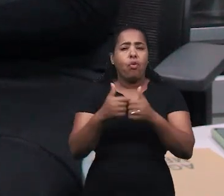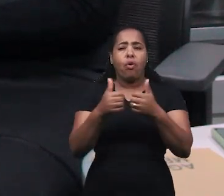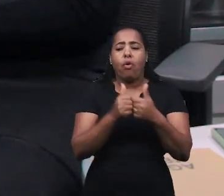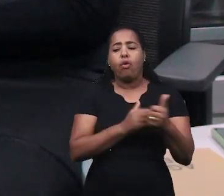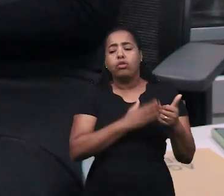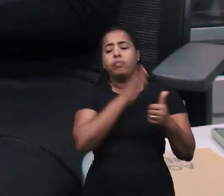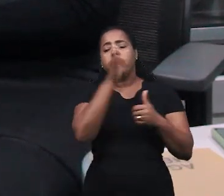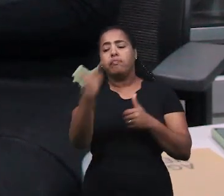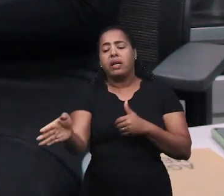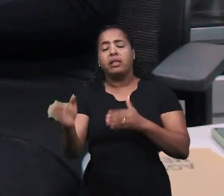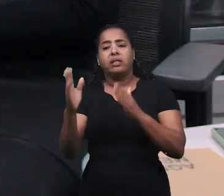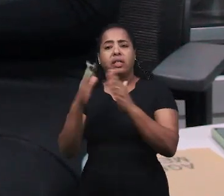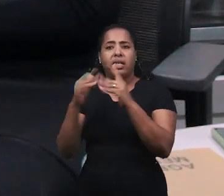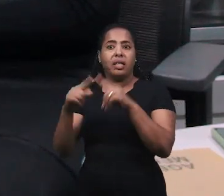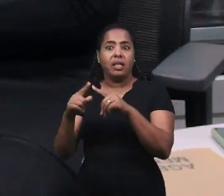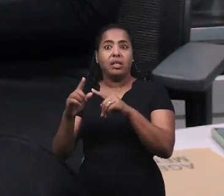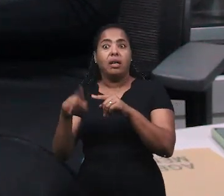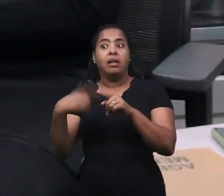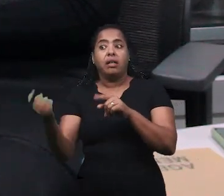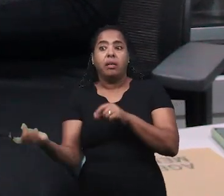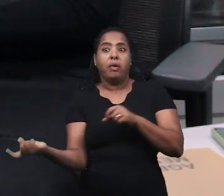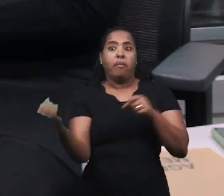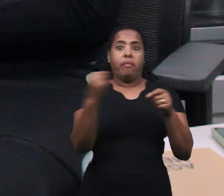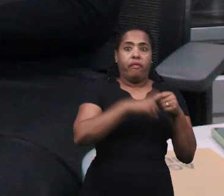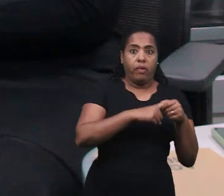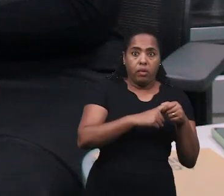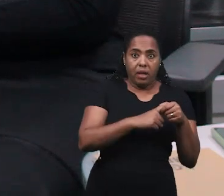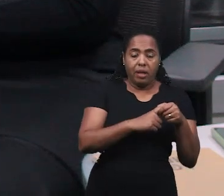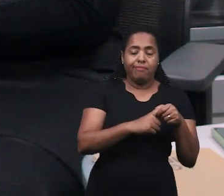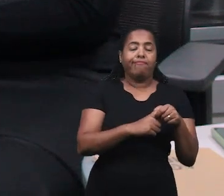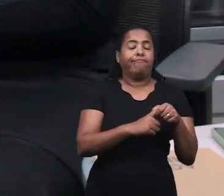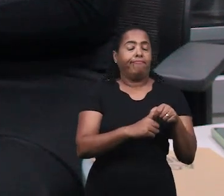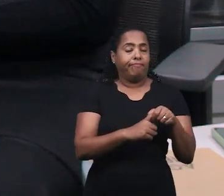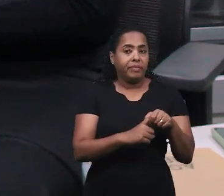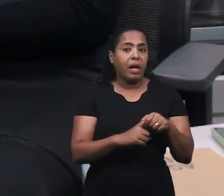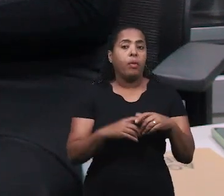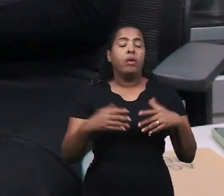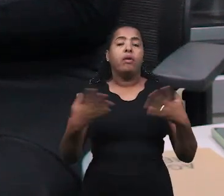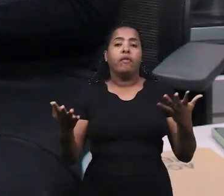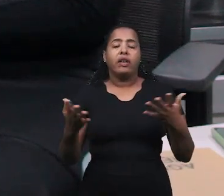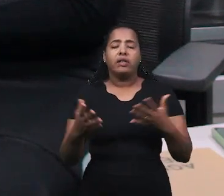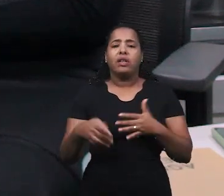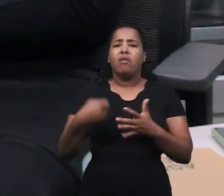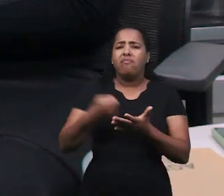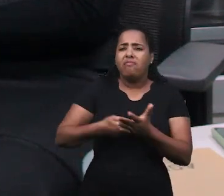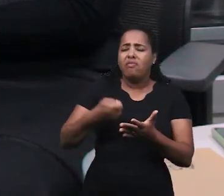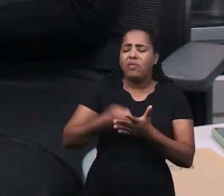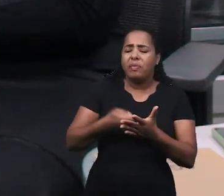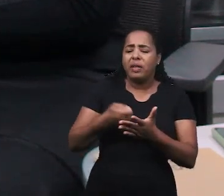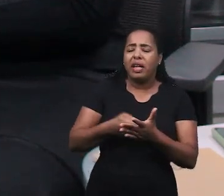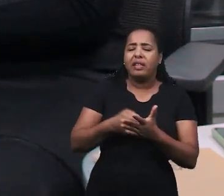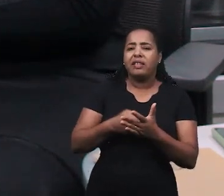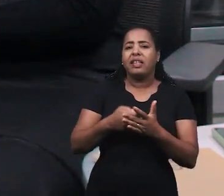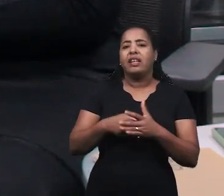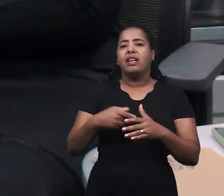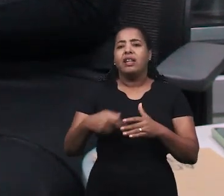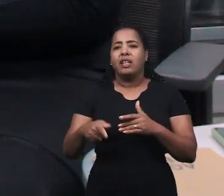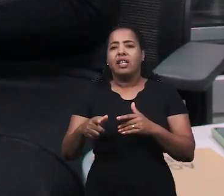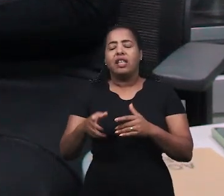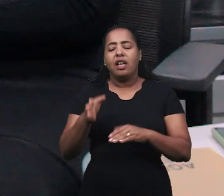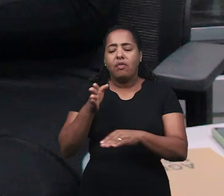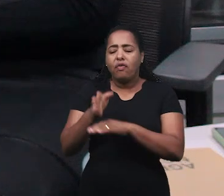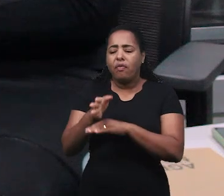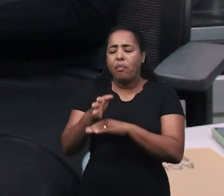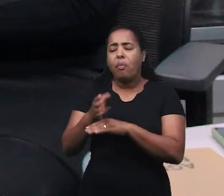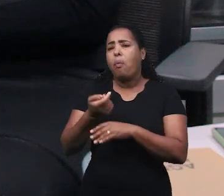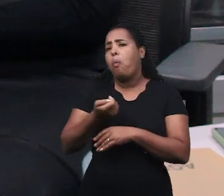enfim, para chegar na igreja e depois para voltar. Então isso a obrigava naquela época a ir